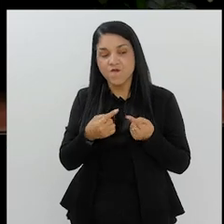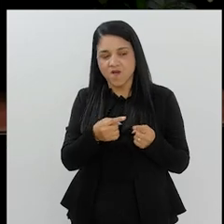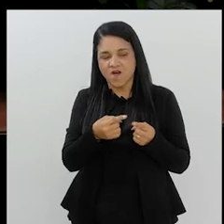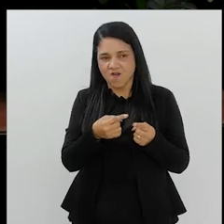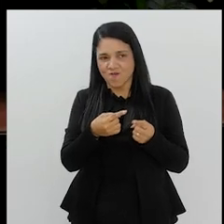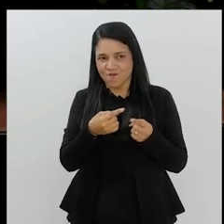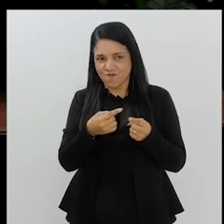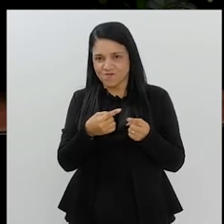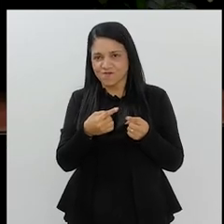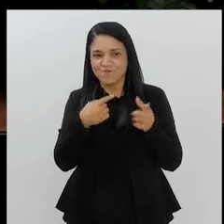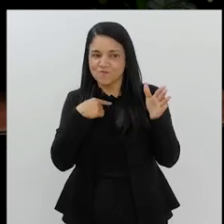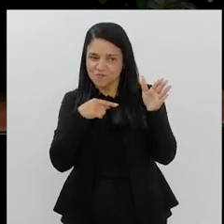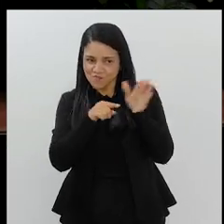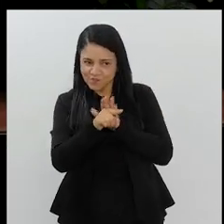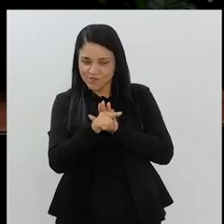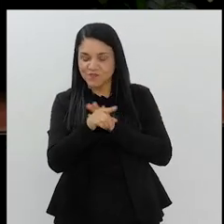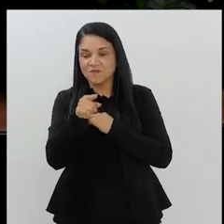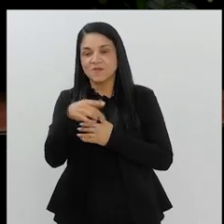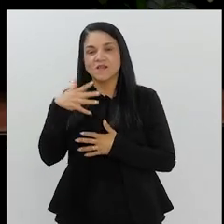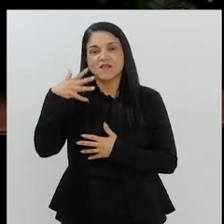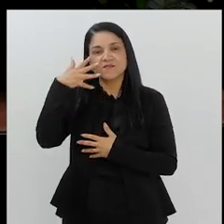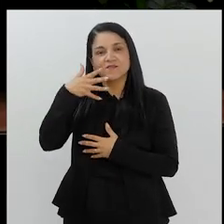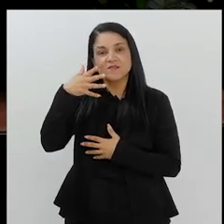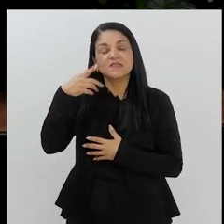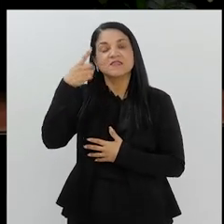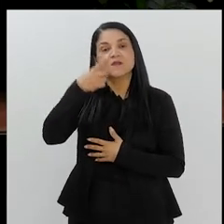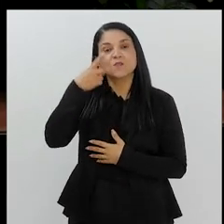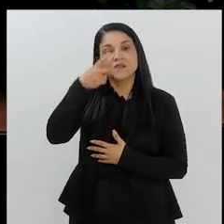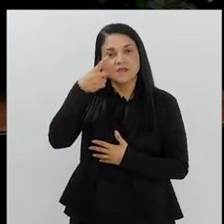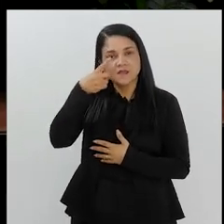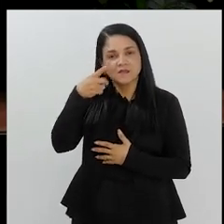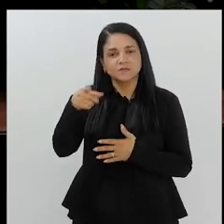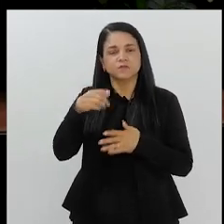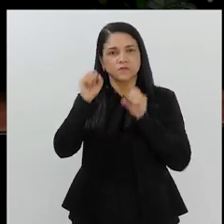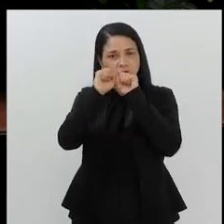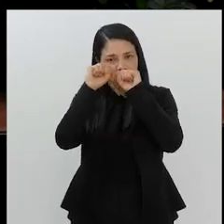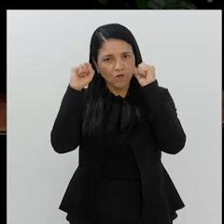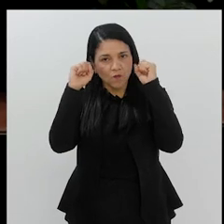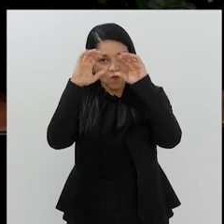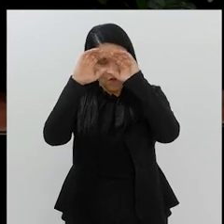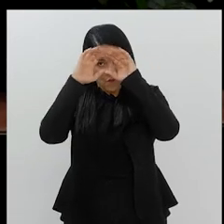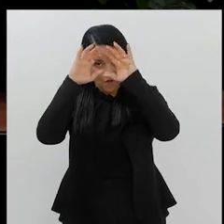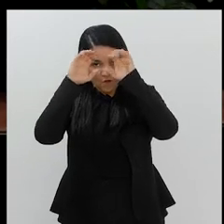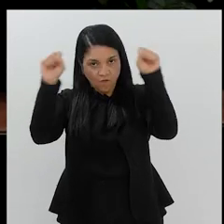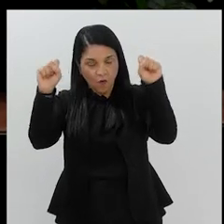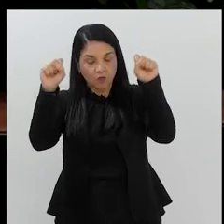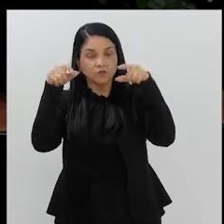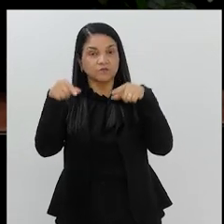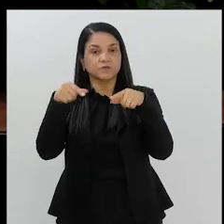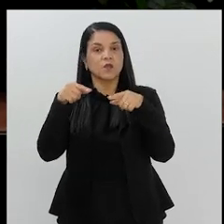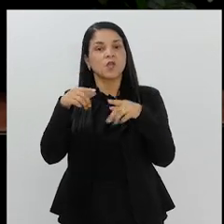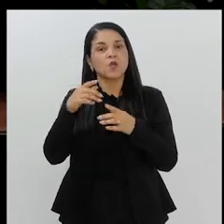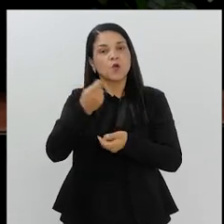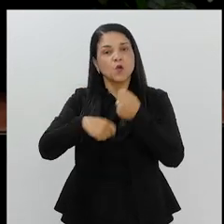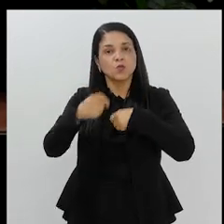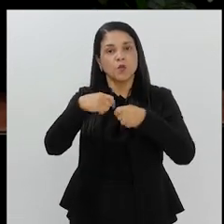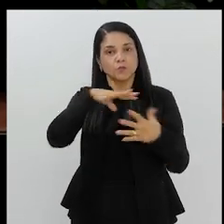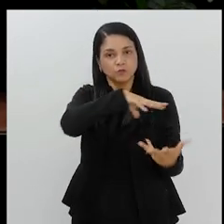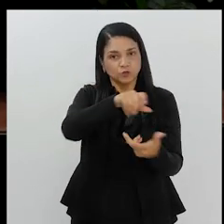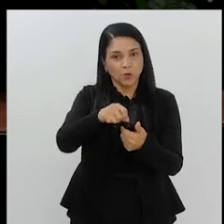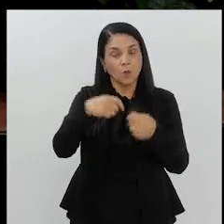provocação né vou passar imediatamente paraa deputada perguntando o seguinte o fó econômico Mundial estima que serão